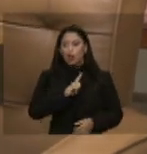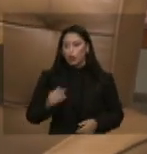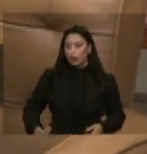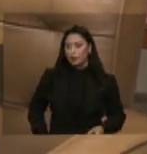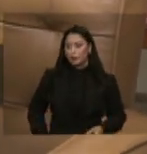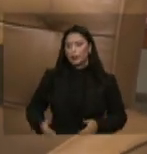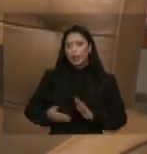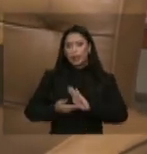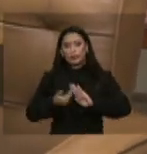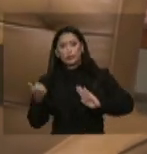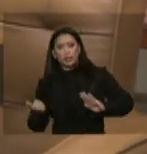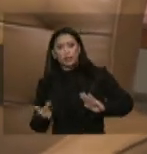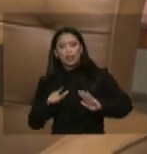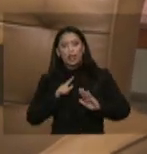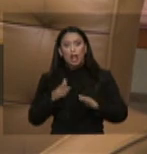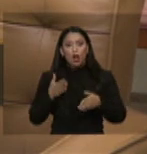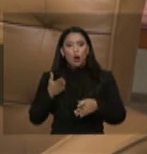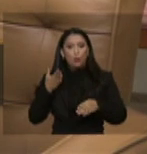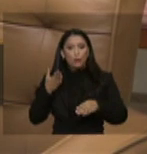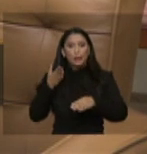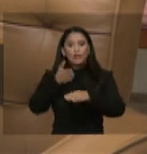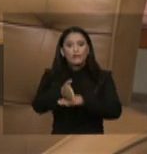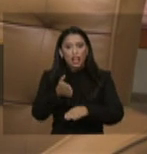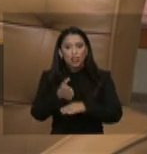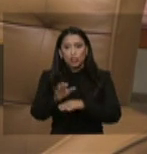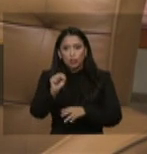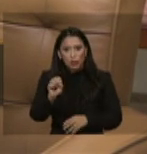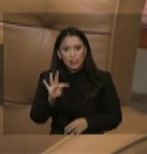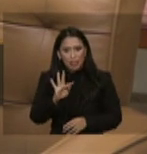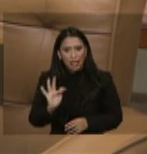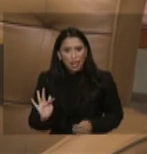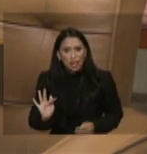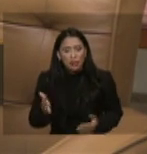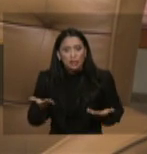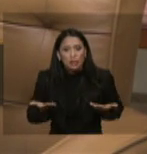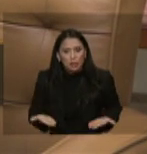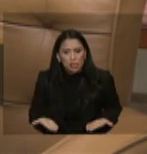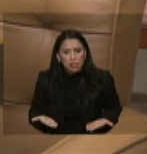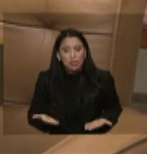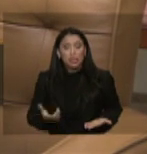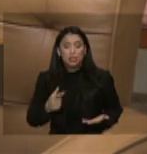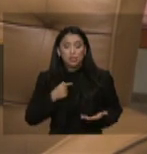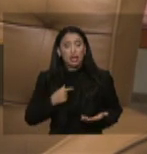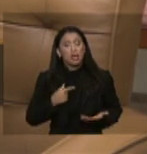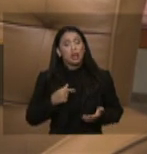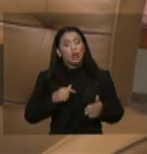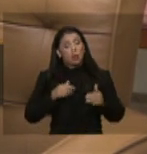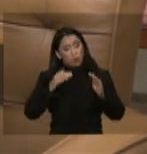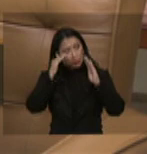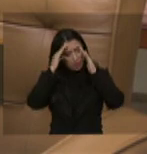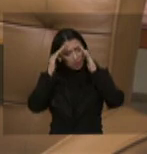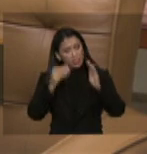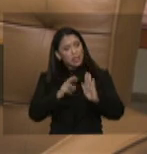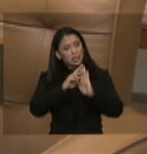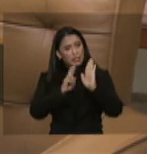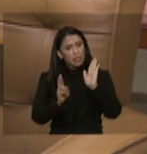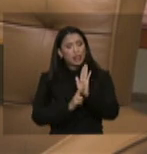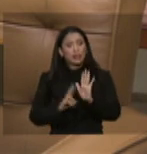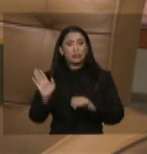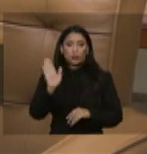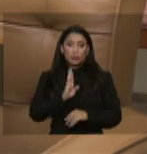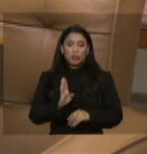de invasão do Supremo Tribunal Federal obviamente que se tem que responder segundo a legislação brasileira serviço